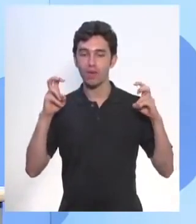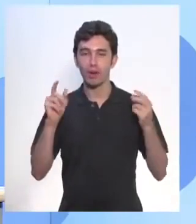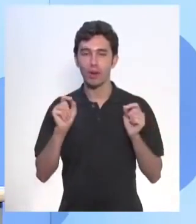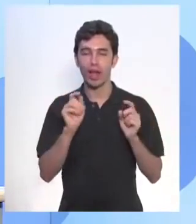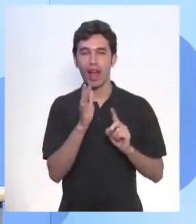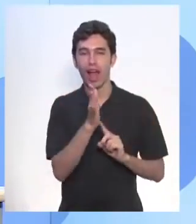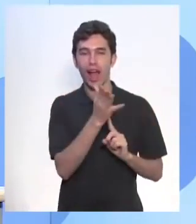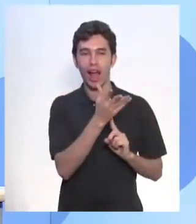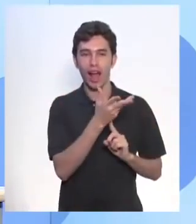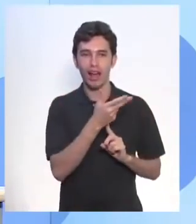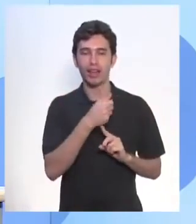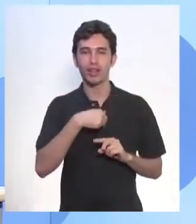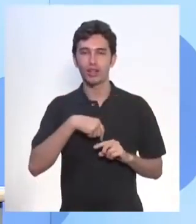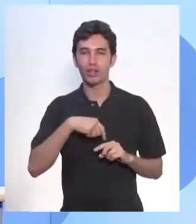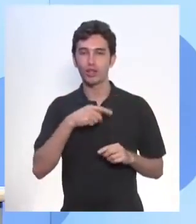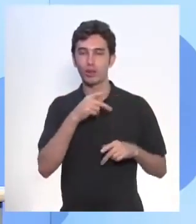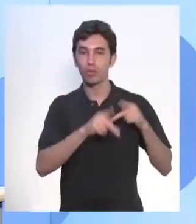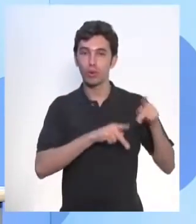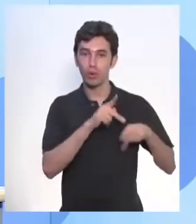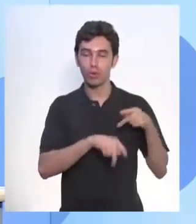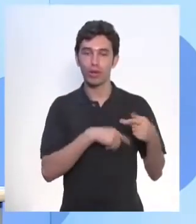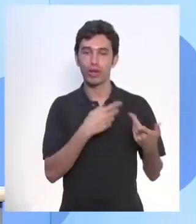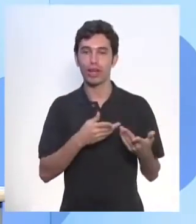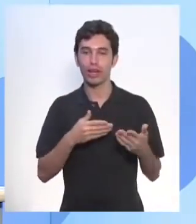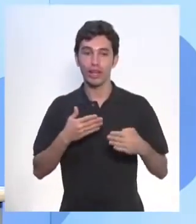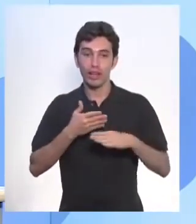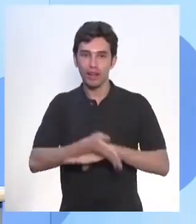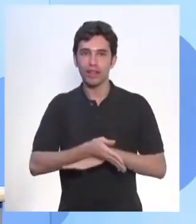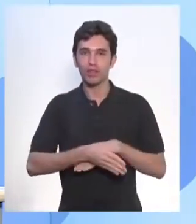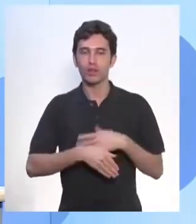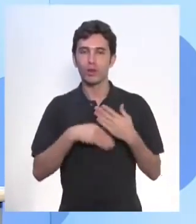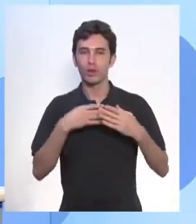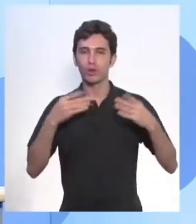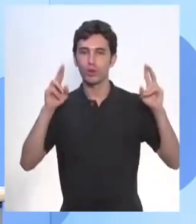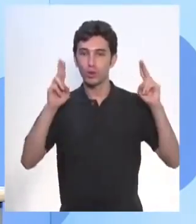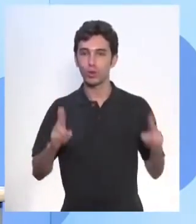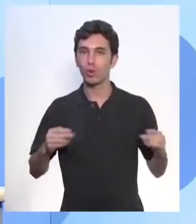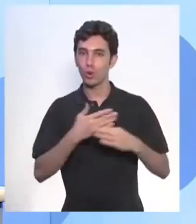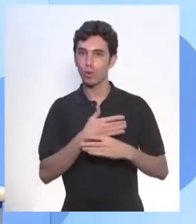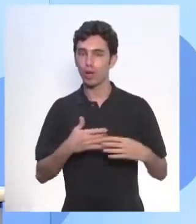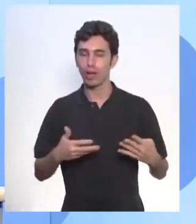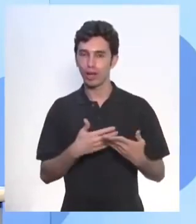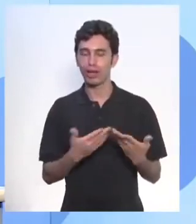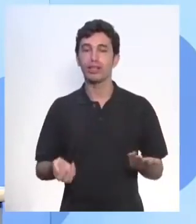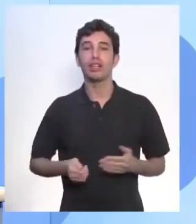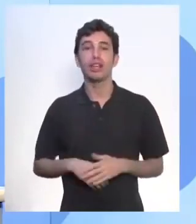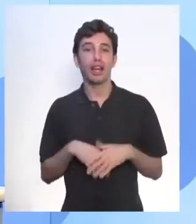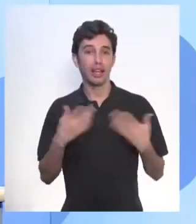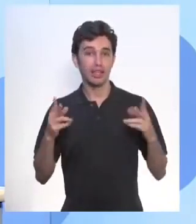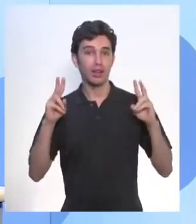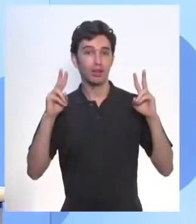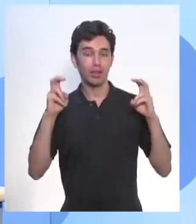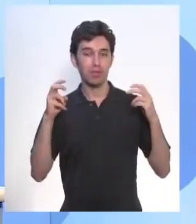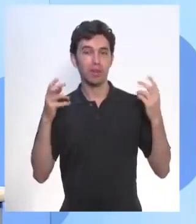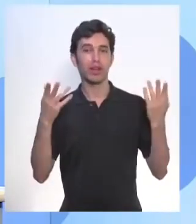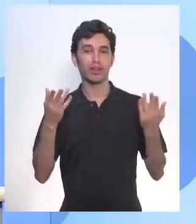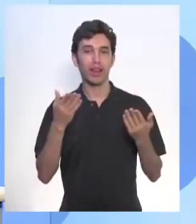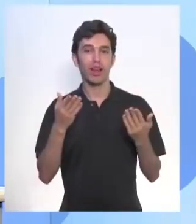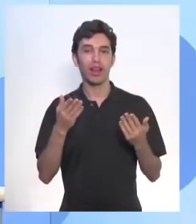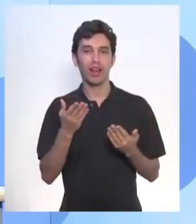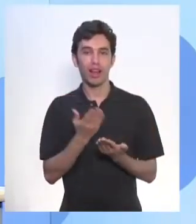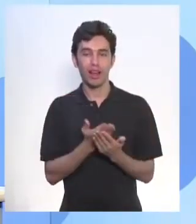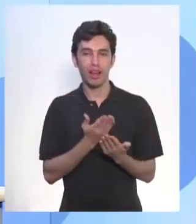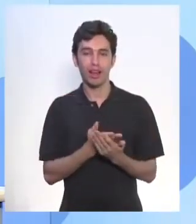pública e intervenções urbanas. Esse é o tema da nossa aula e fique à vontade para poder